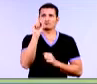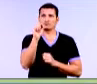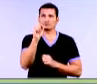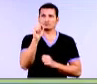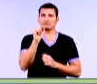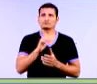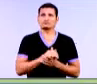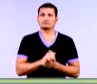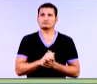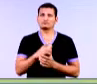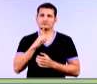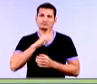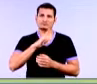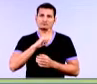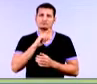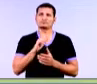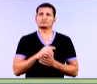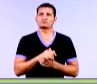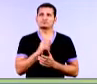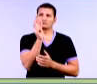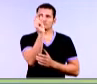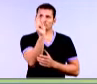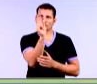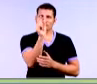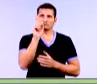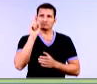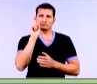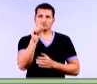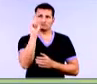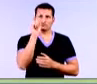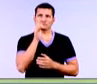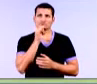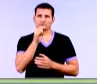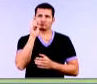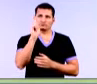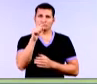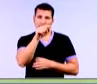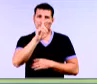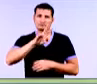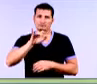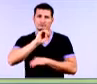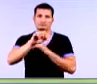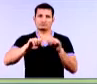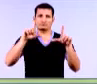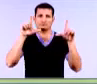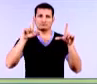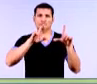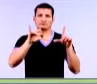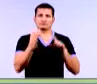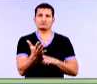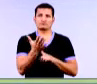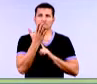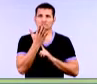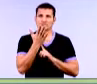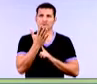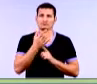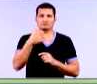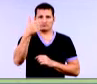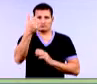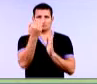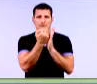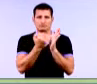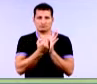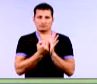uma setinha, né? Se eu clicar em cima dele, ele vai executar e vai mostrar meu primeiro